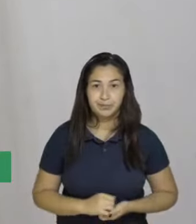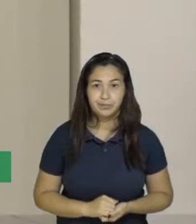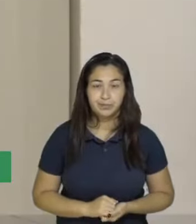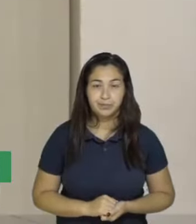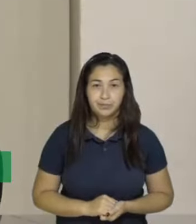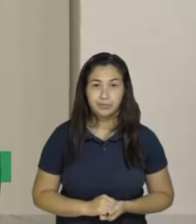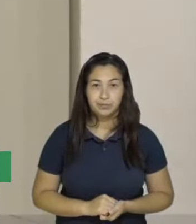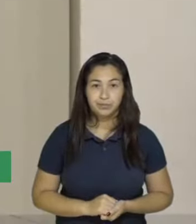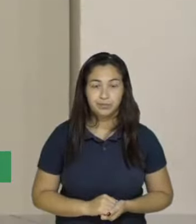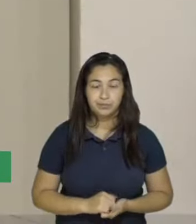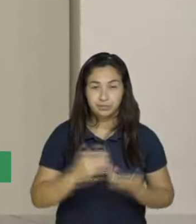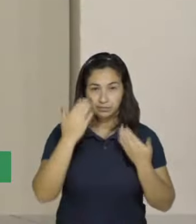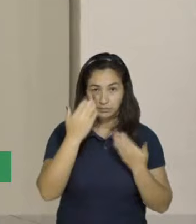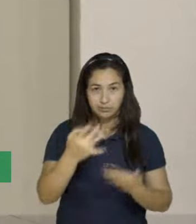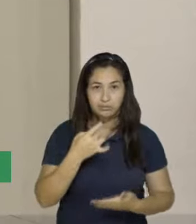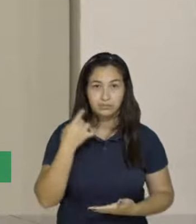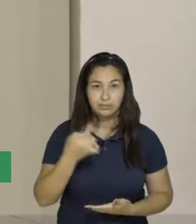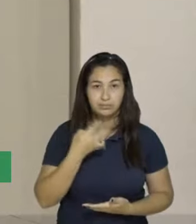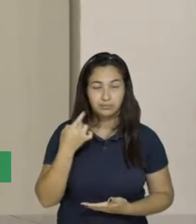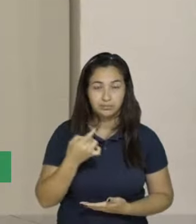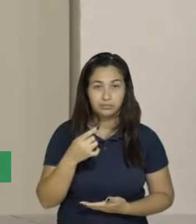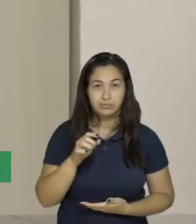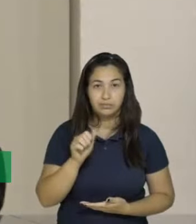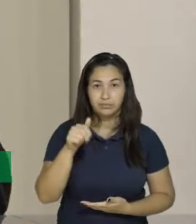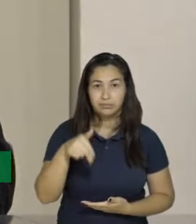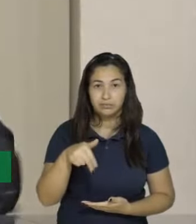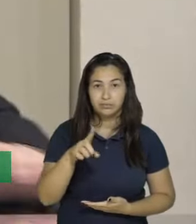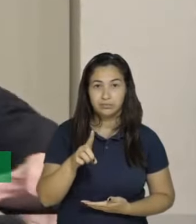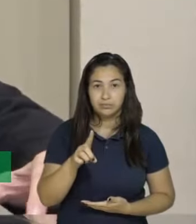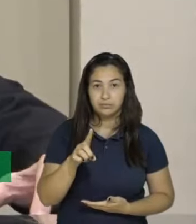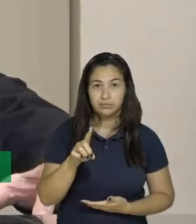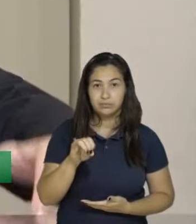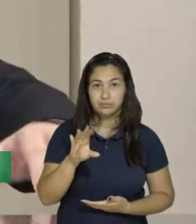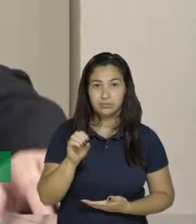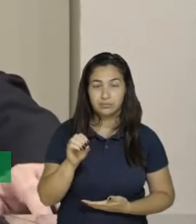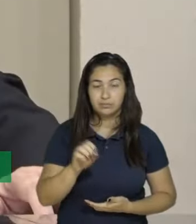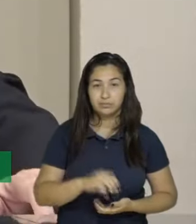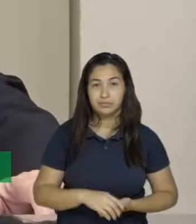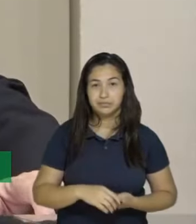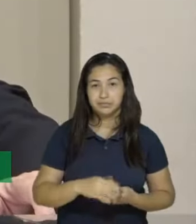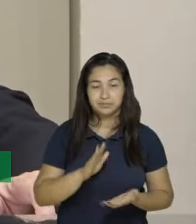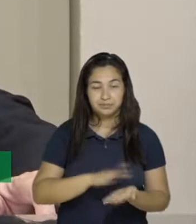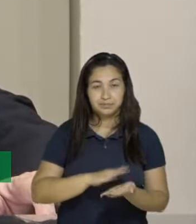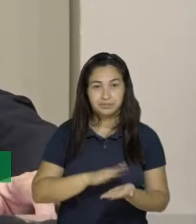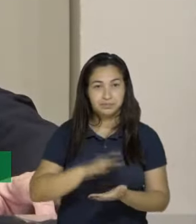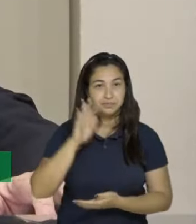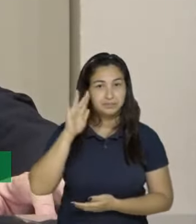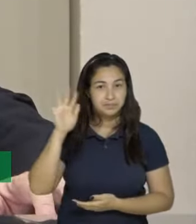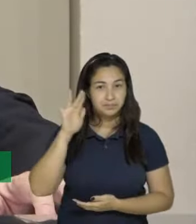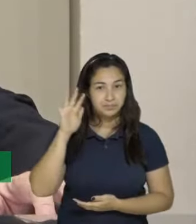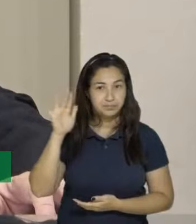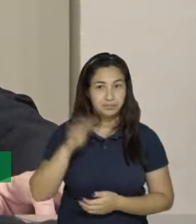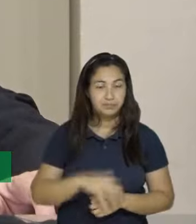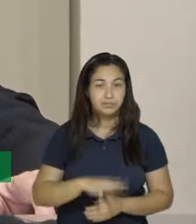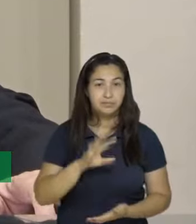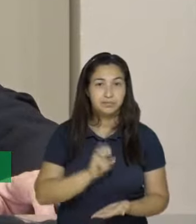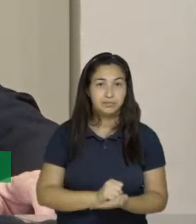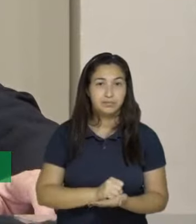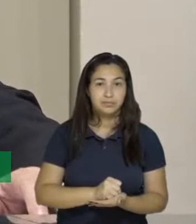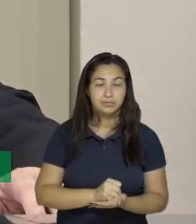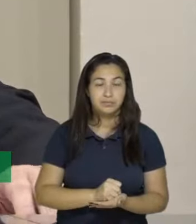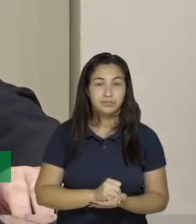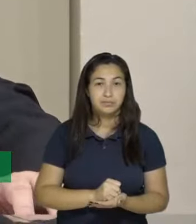Obrigado, deputado Antídio Lunelli. Parabéns pela reflexão. É inscrito para